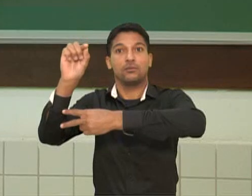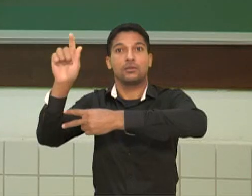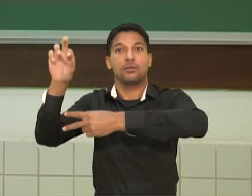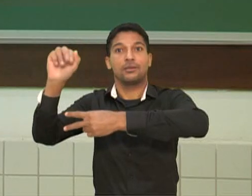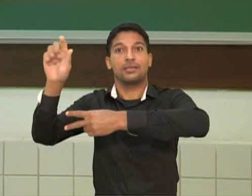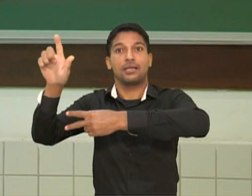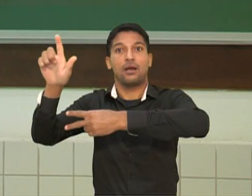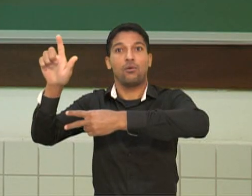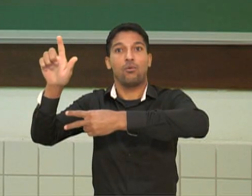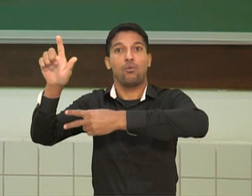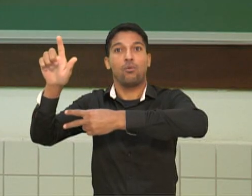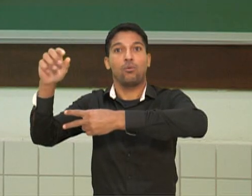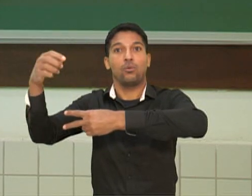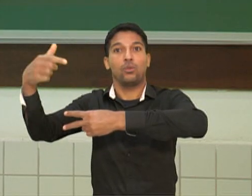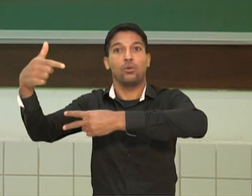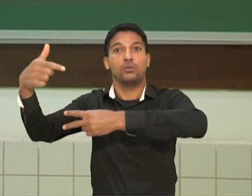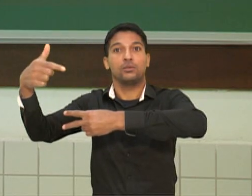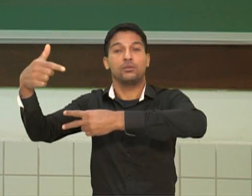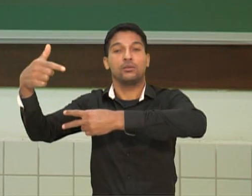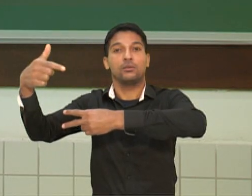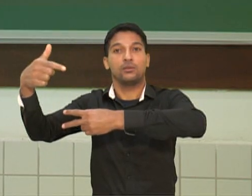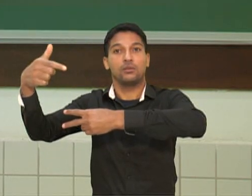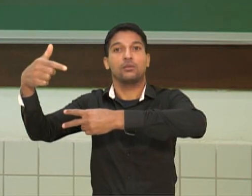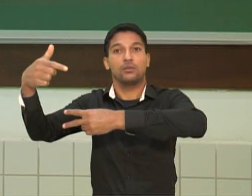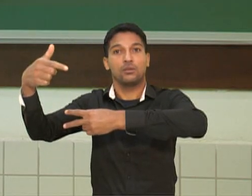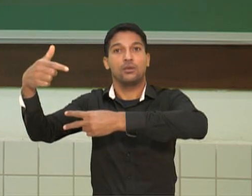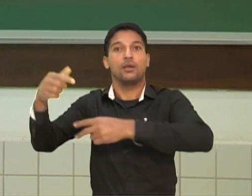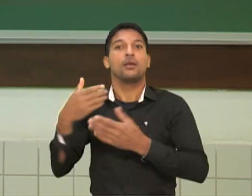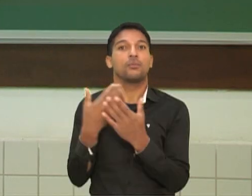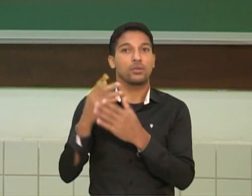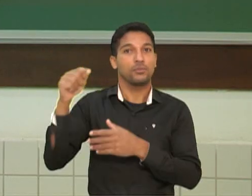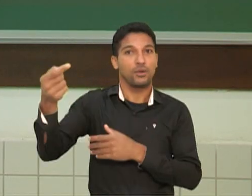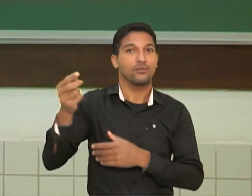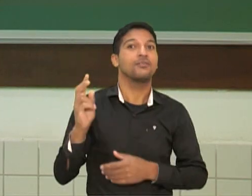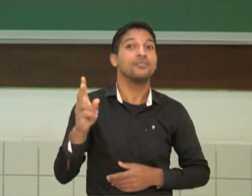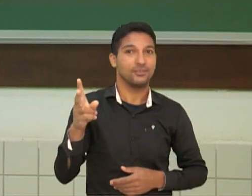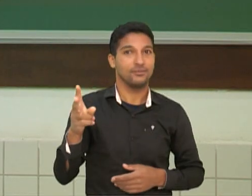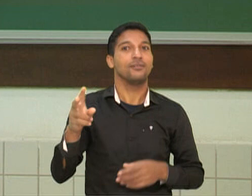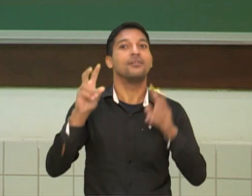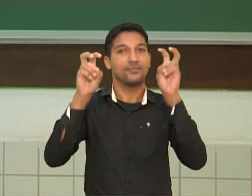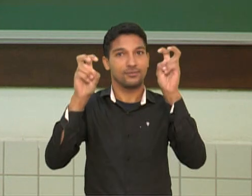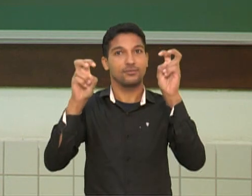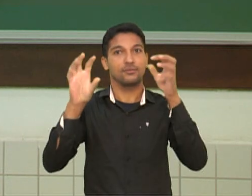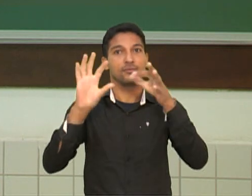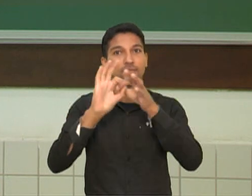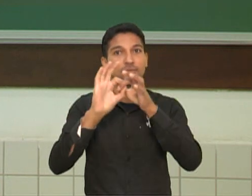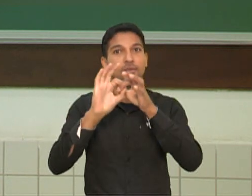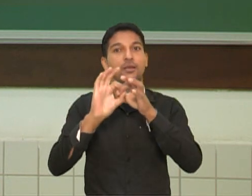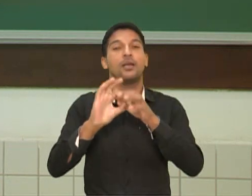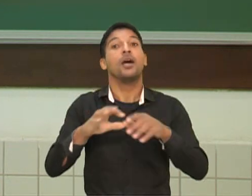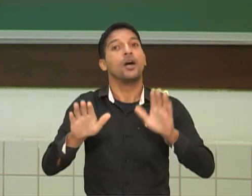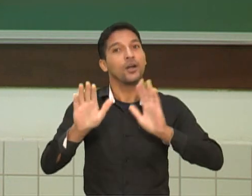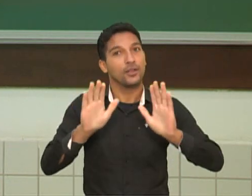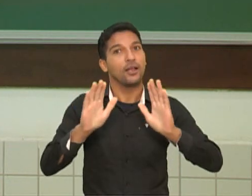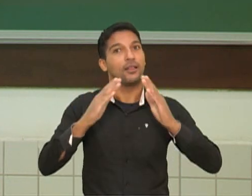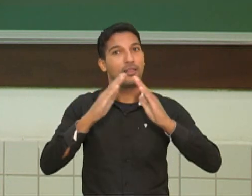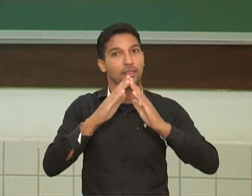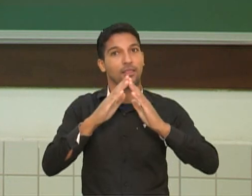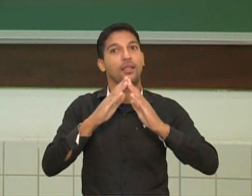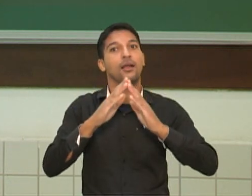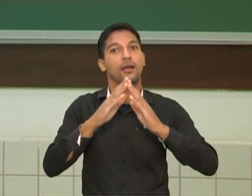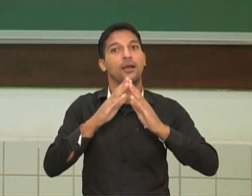imaginária para os números complexos, ok? Nós continuamos na próxima aula falando sobre isso, espero que vocês se cuidem e não desistam